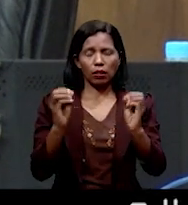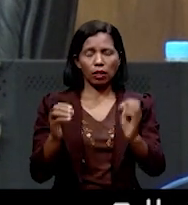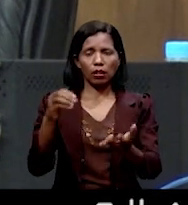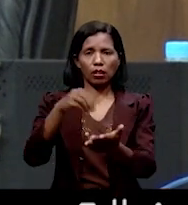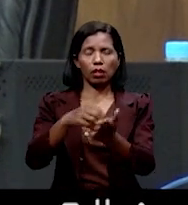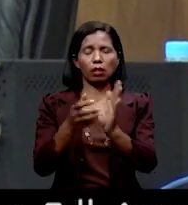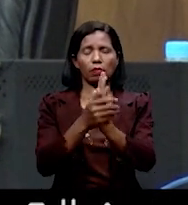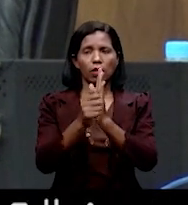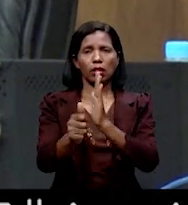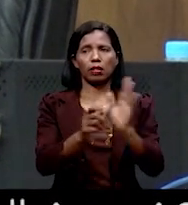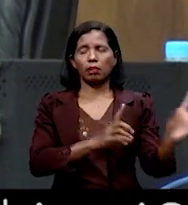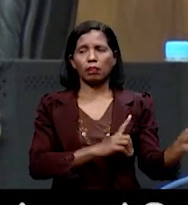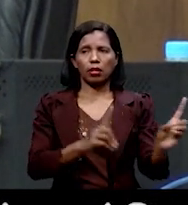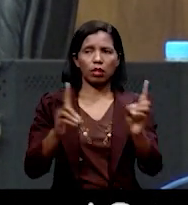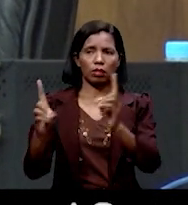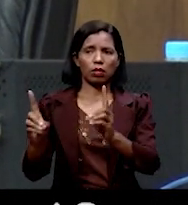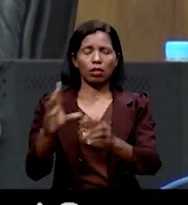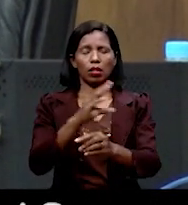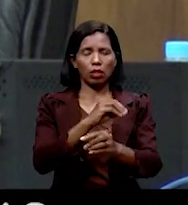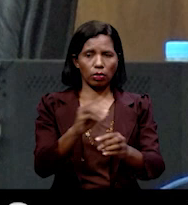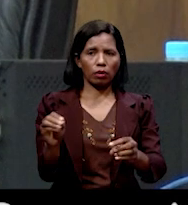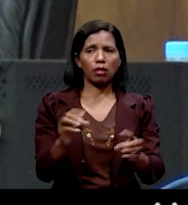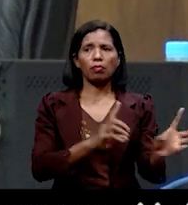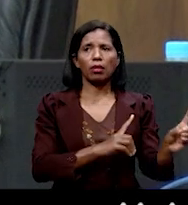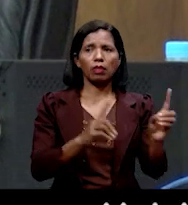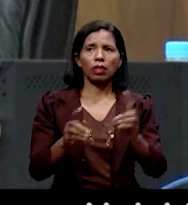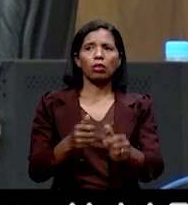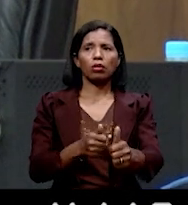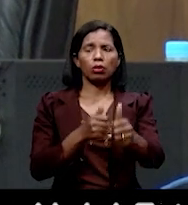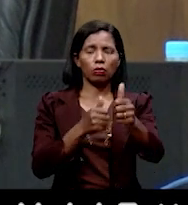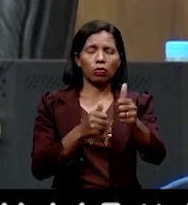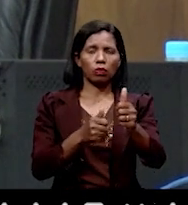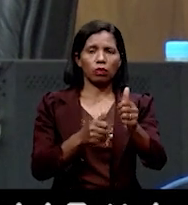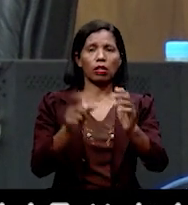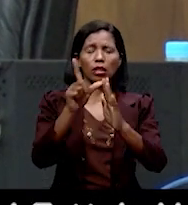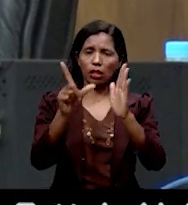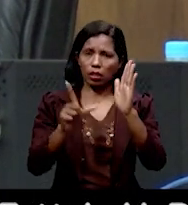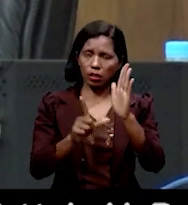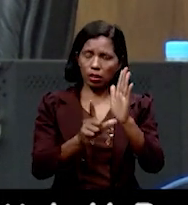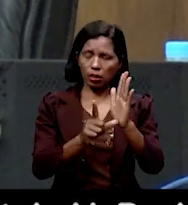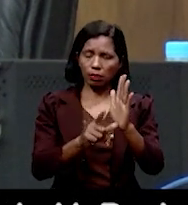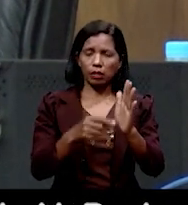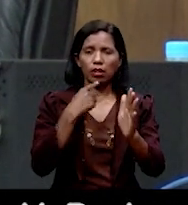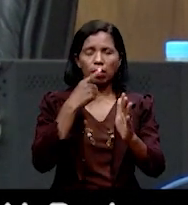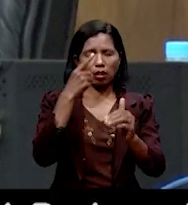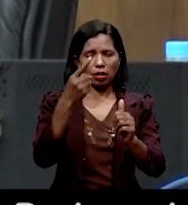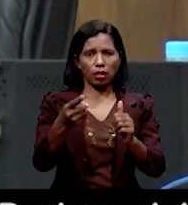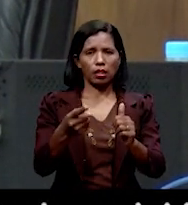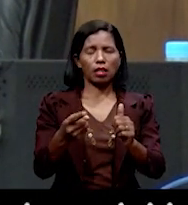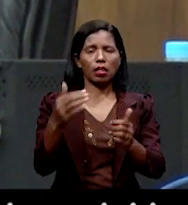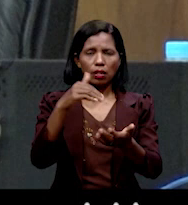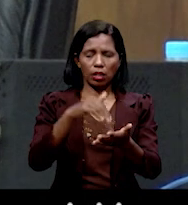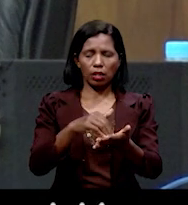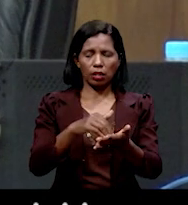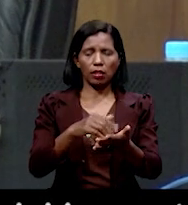kapasidade implementação no implementa duni tuir justificação sira nebe temi fila-fila e